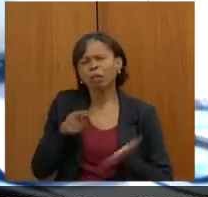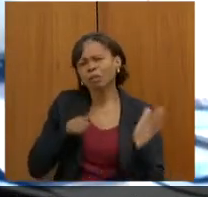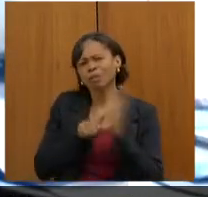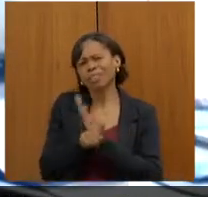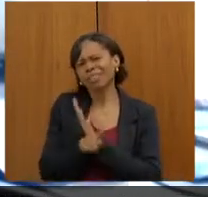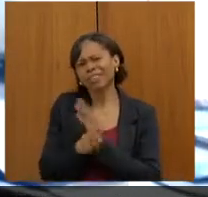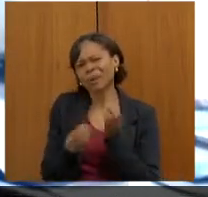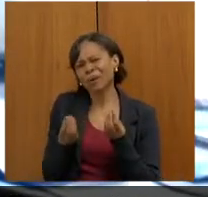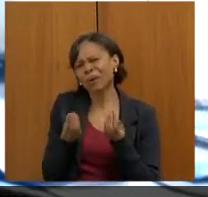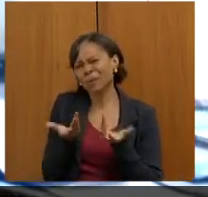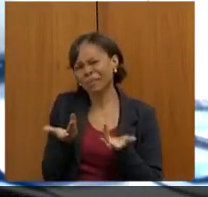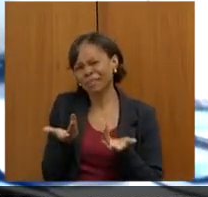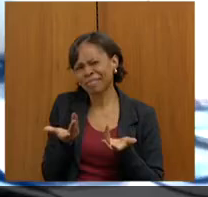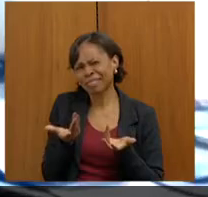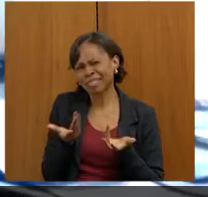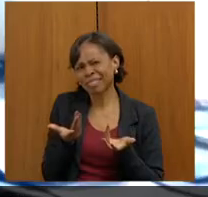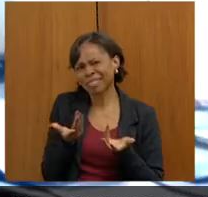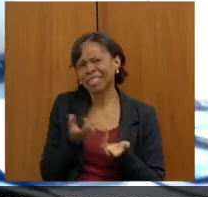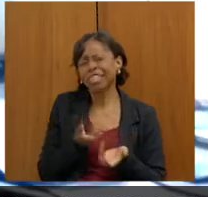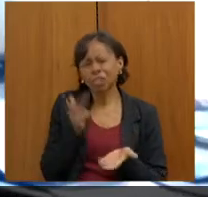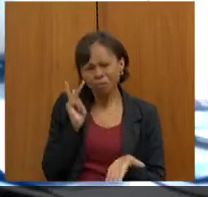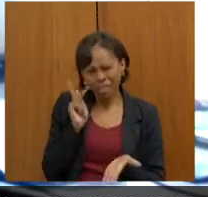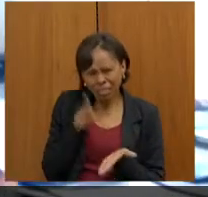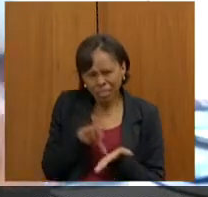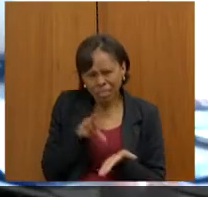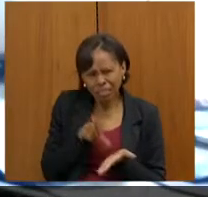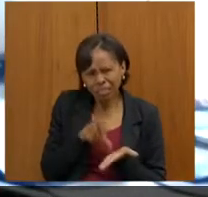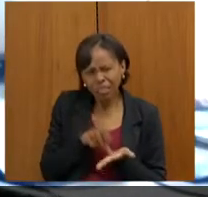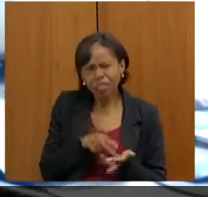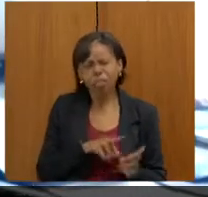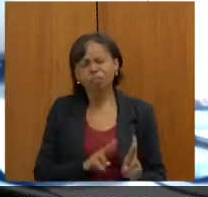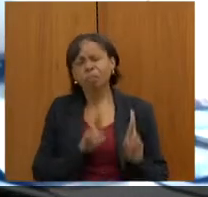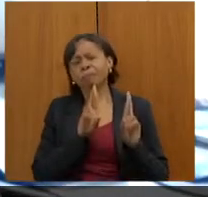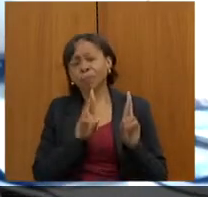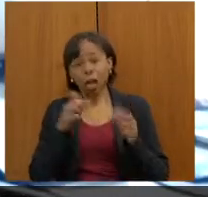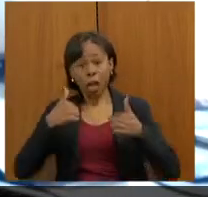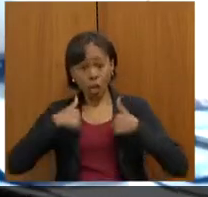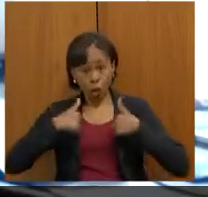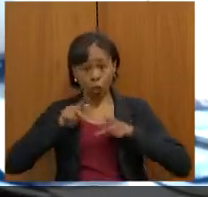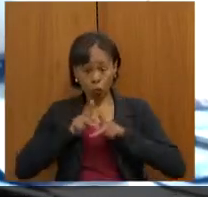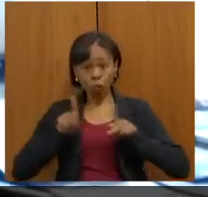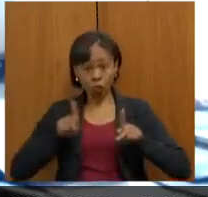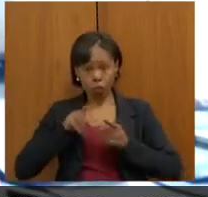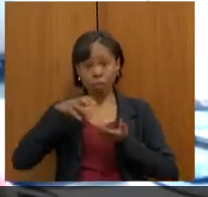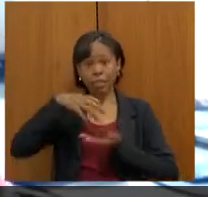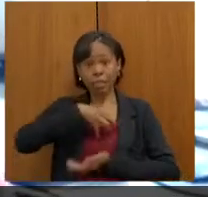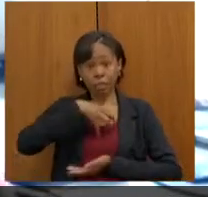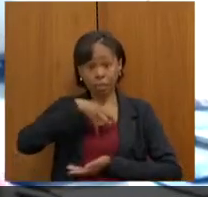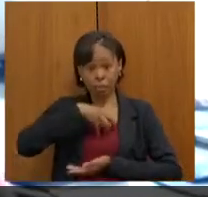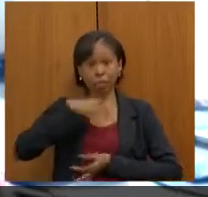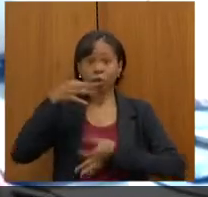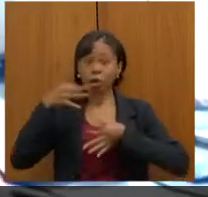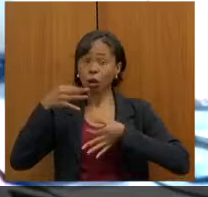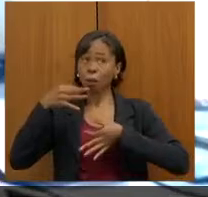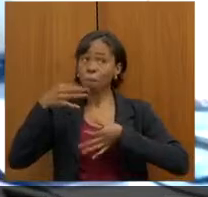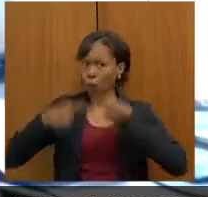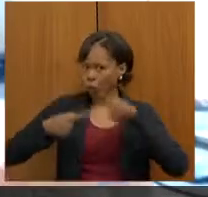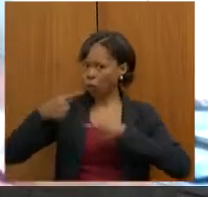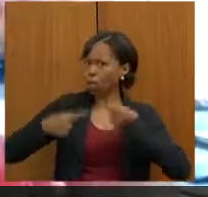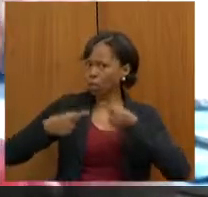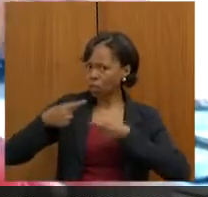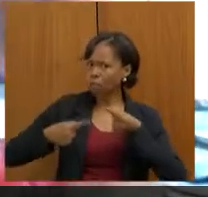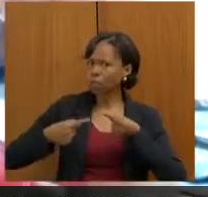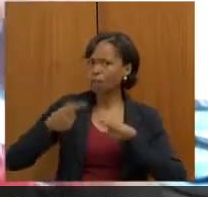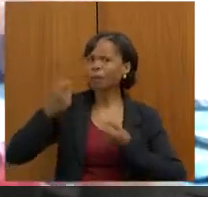de comprometimento de pato né Eu com professor de Ciência Política acho que é importante a gente refletir